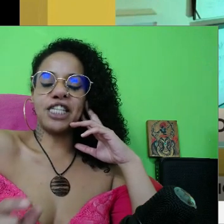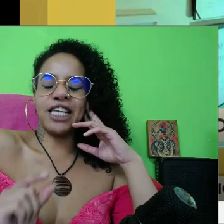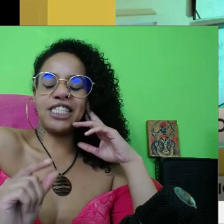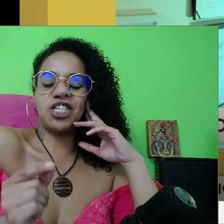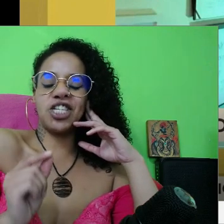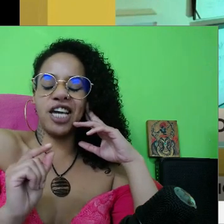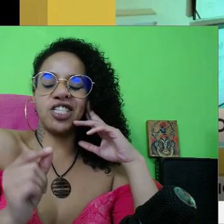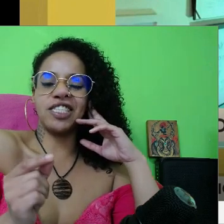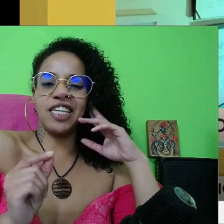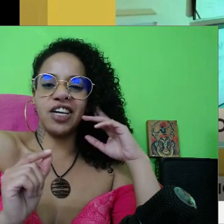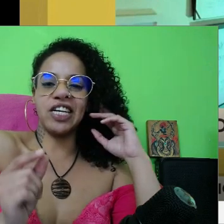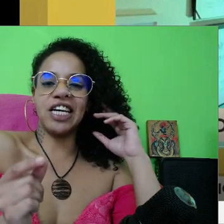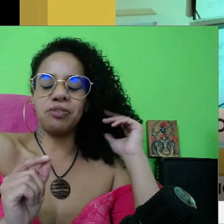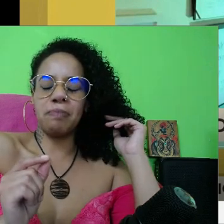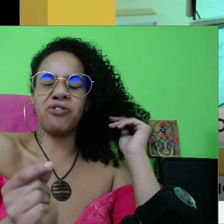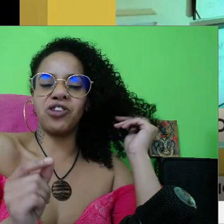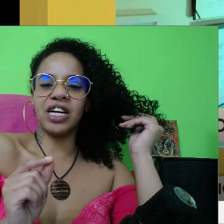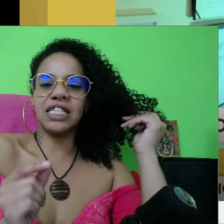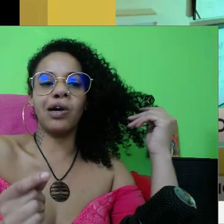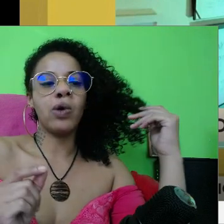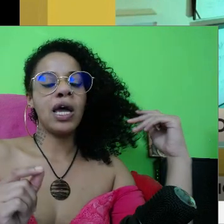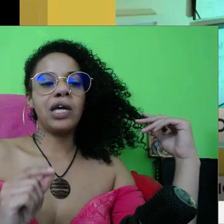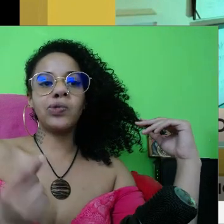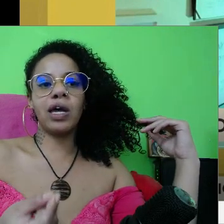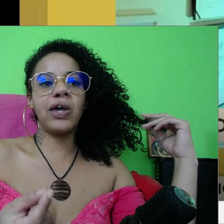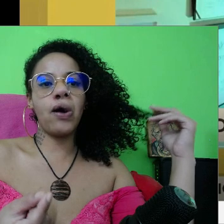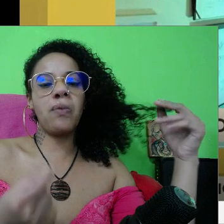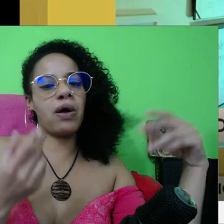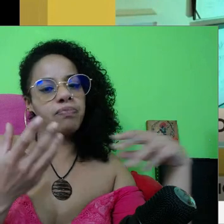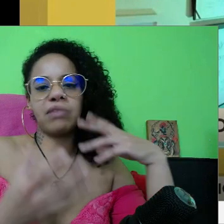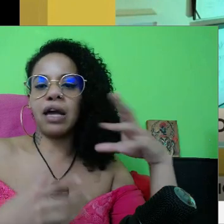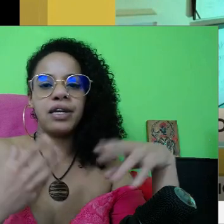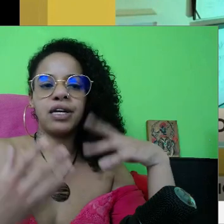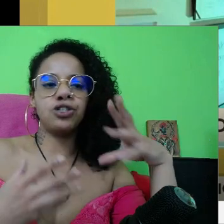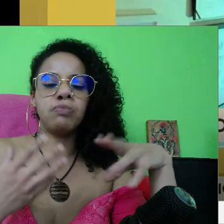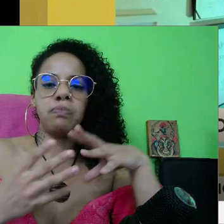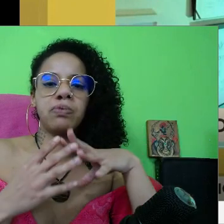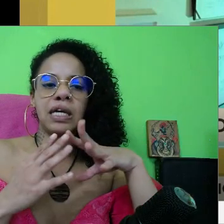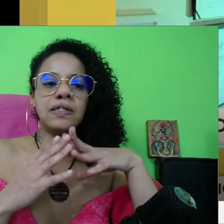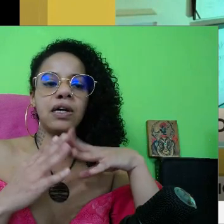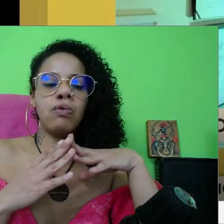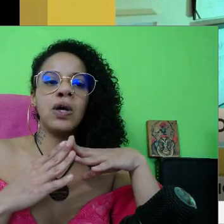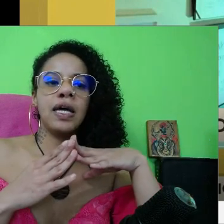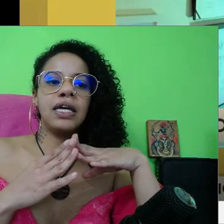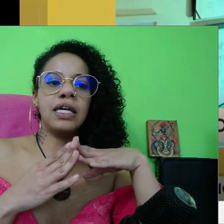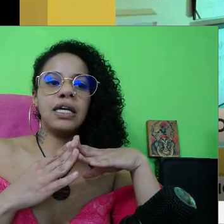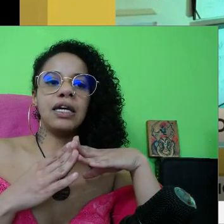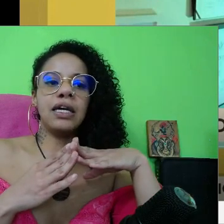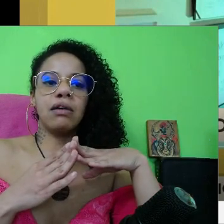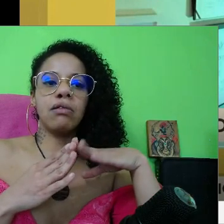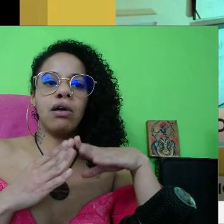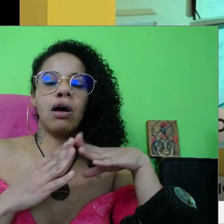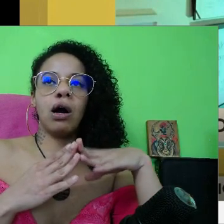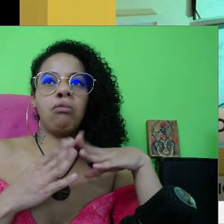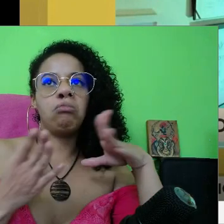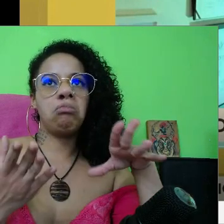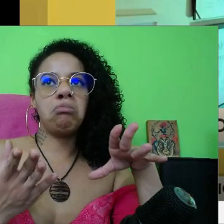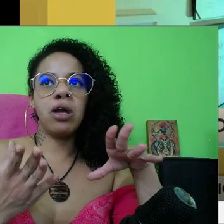essas esses Shades uma provocação isso aí é uma técnica de manipulação e